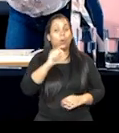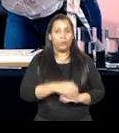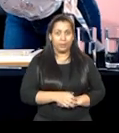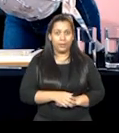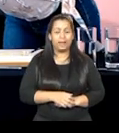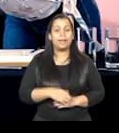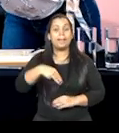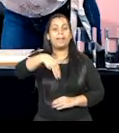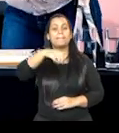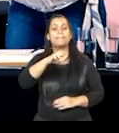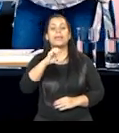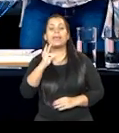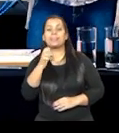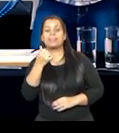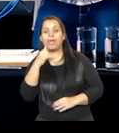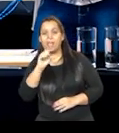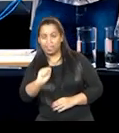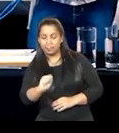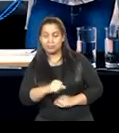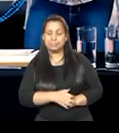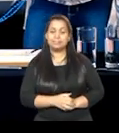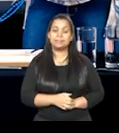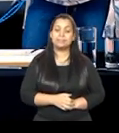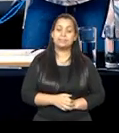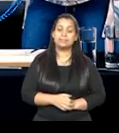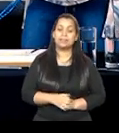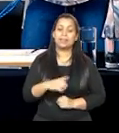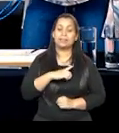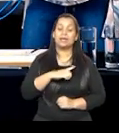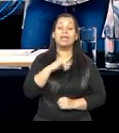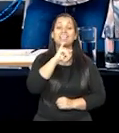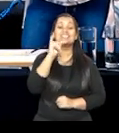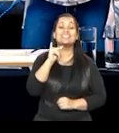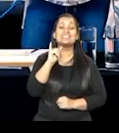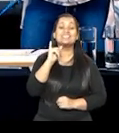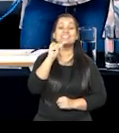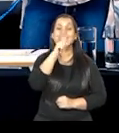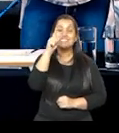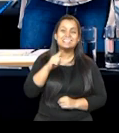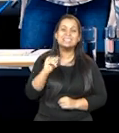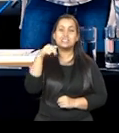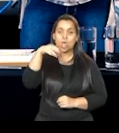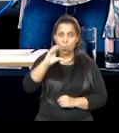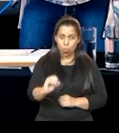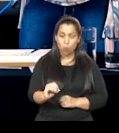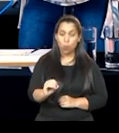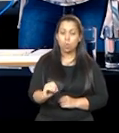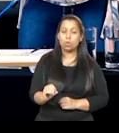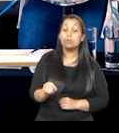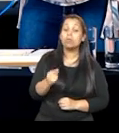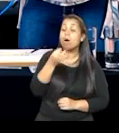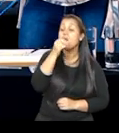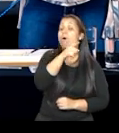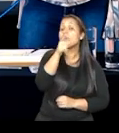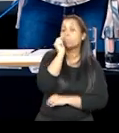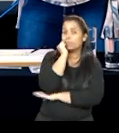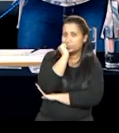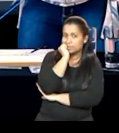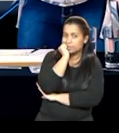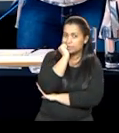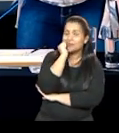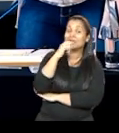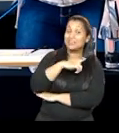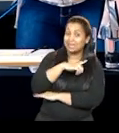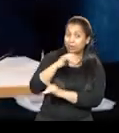metais. Vamos ver os metais. Nós temos aqui uma barra de zinco. E o que vocês acham? O zinco, ele